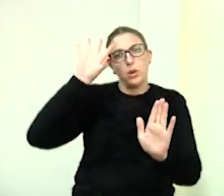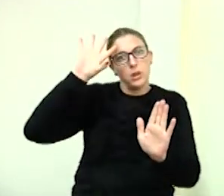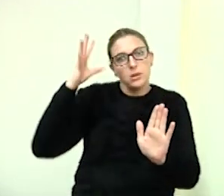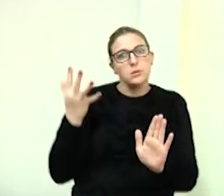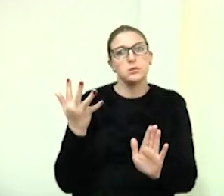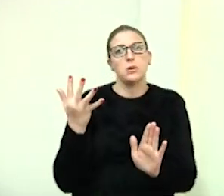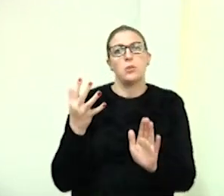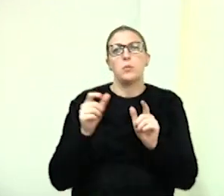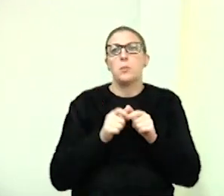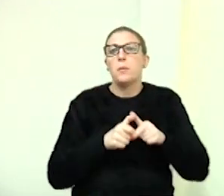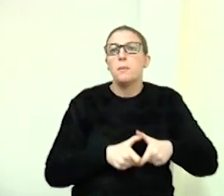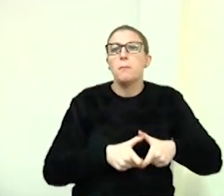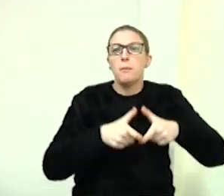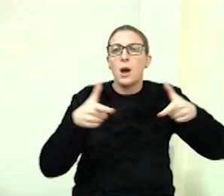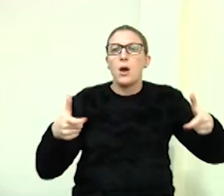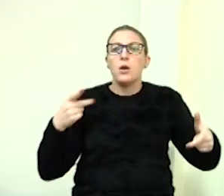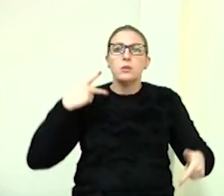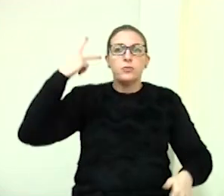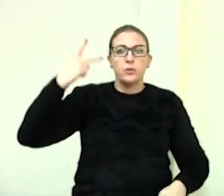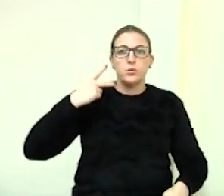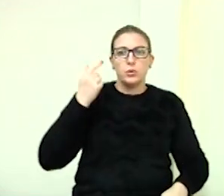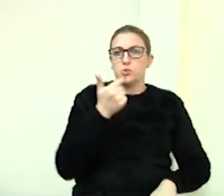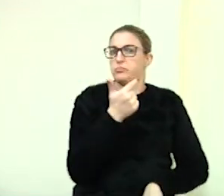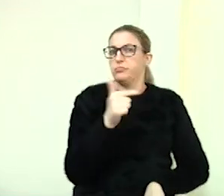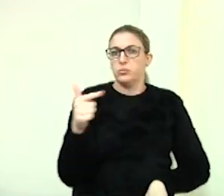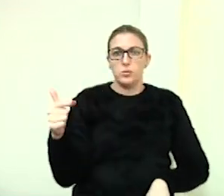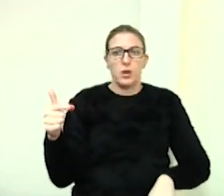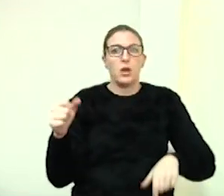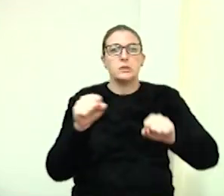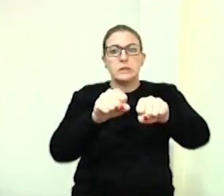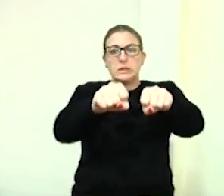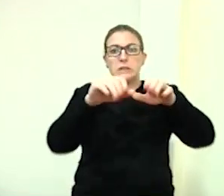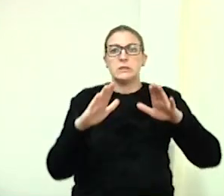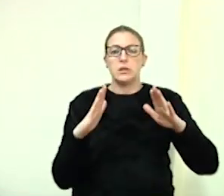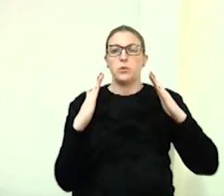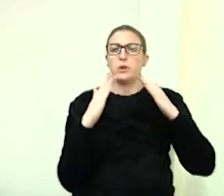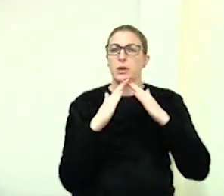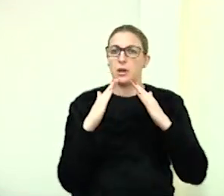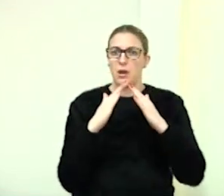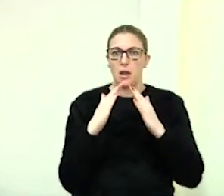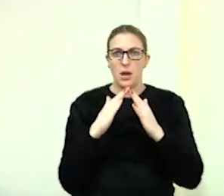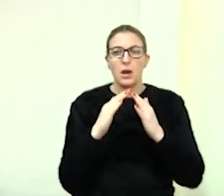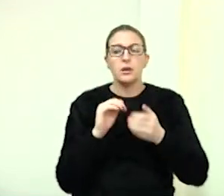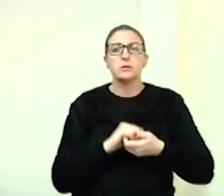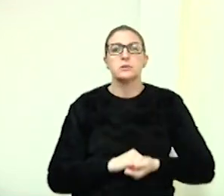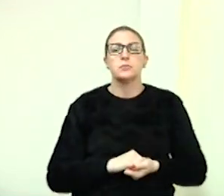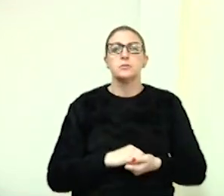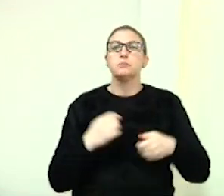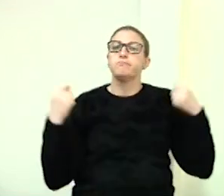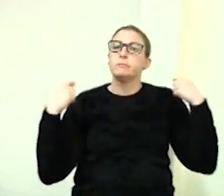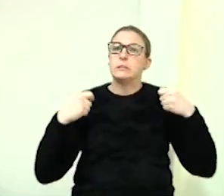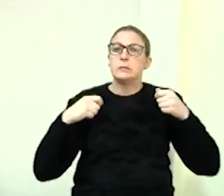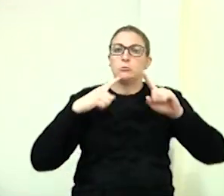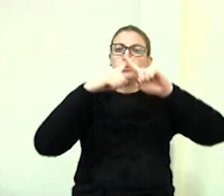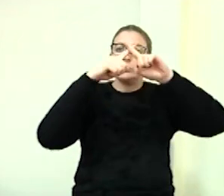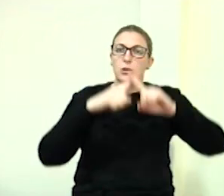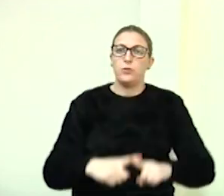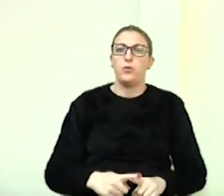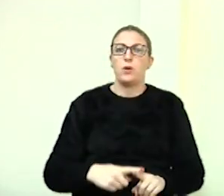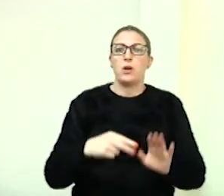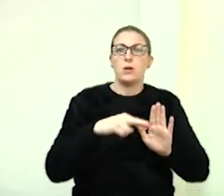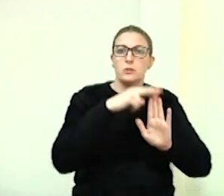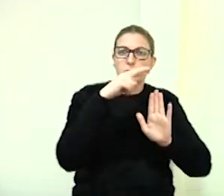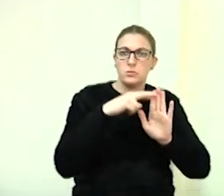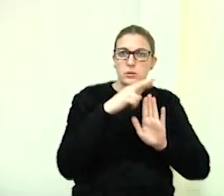essa sessão, no entendimento dele, então, teríamos que revogar. Então, solicito aos